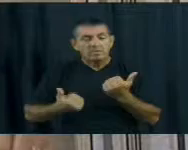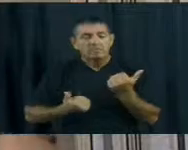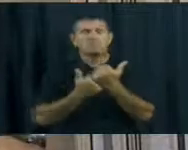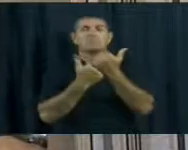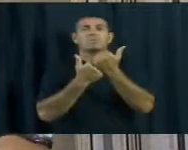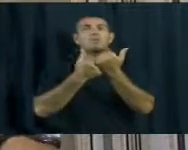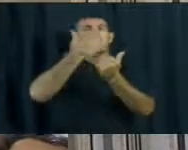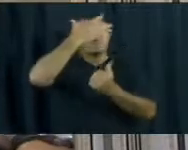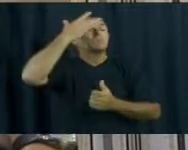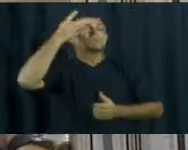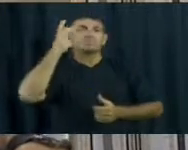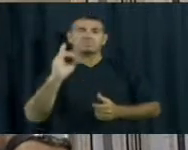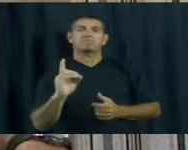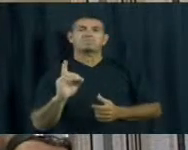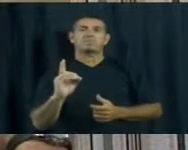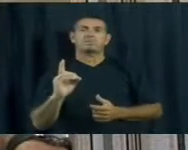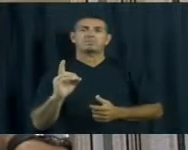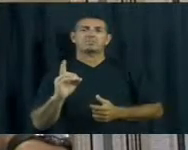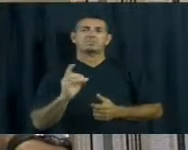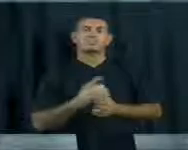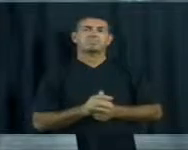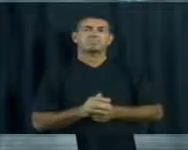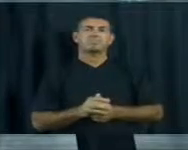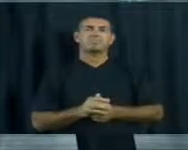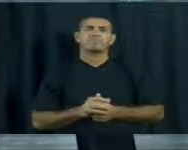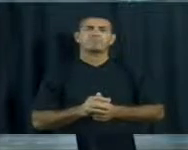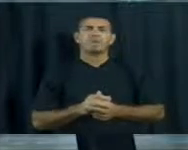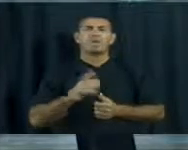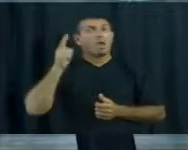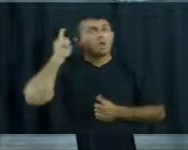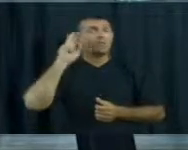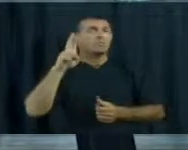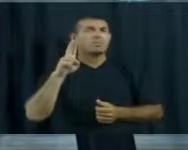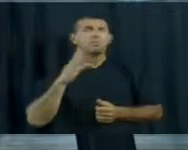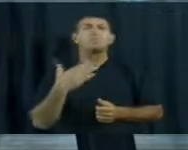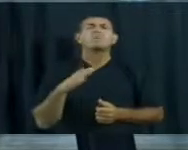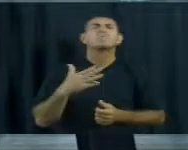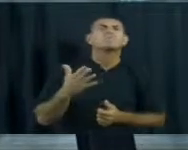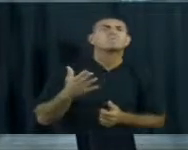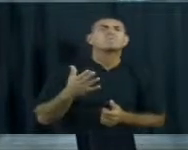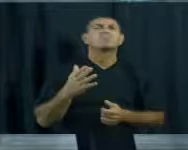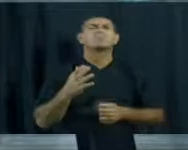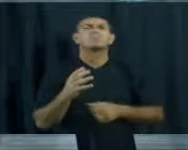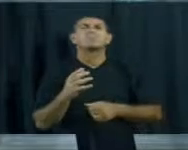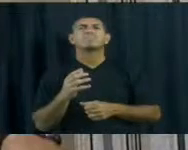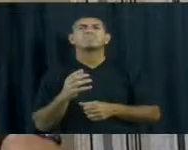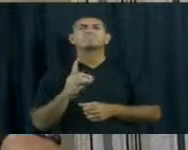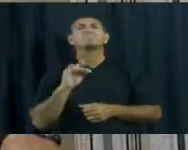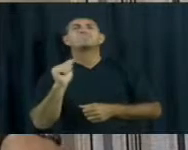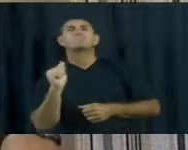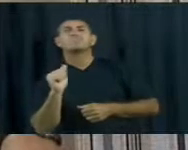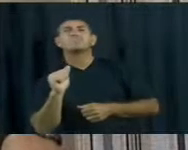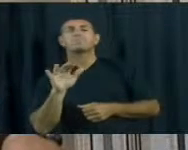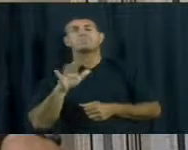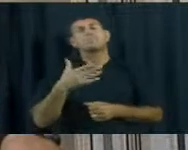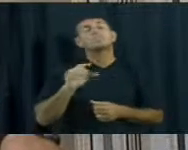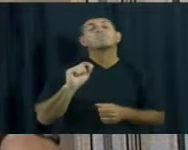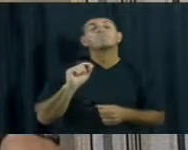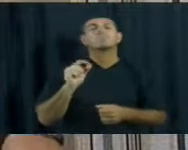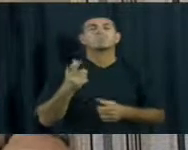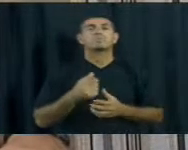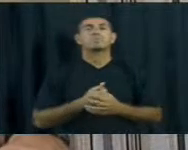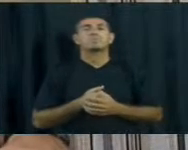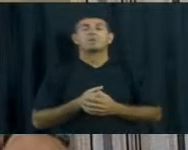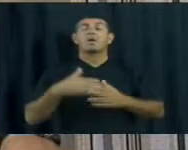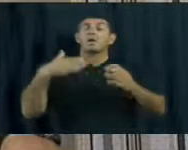defesa das pessoas com deficiência. Perfeito. Você tem mais ou menos uma noção de quando vai ser isso? Olha, nós temos um prazo aí até